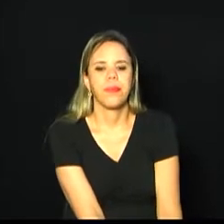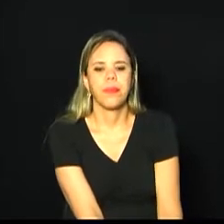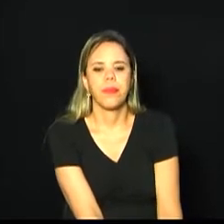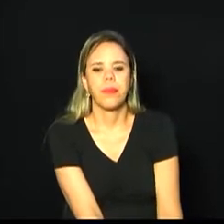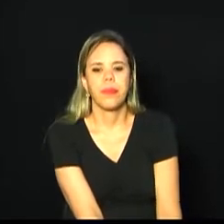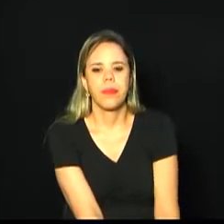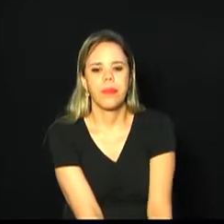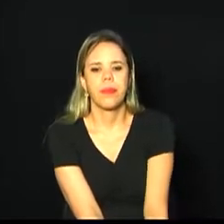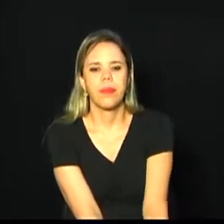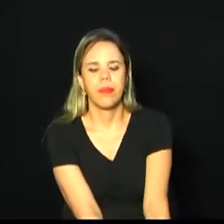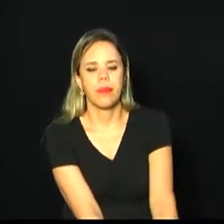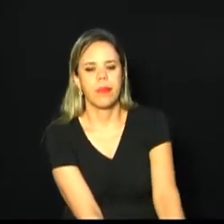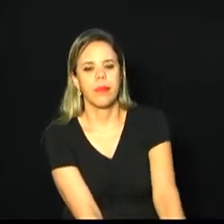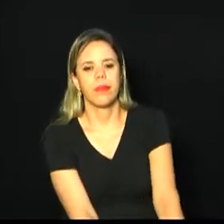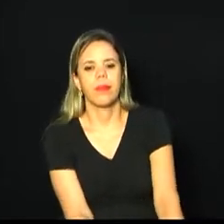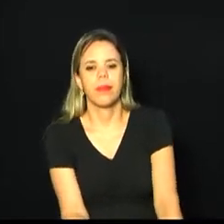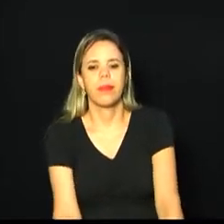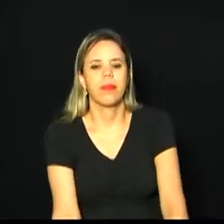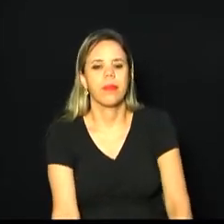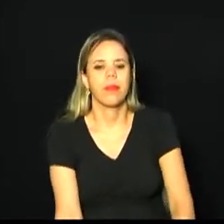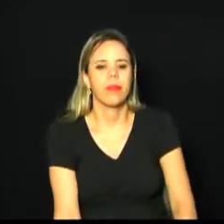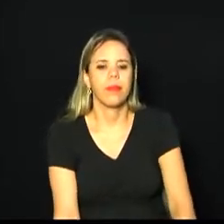quer dizer a